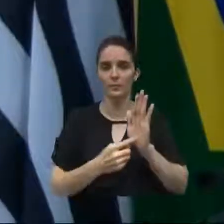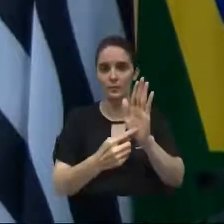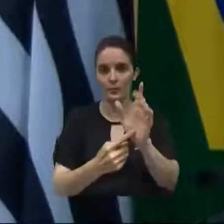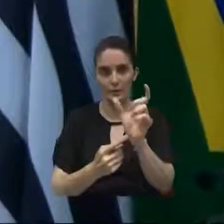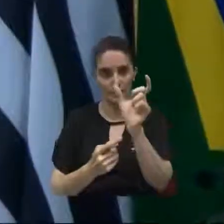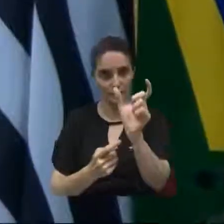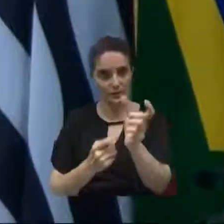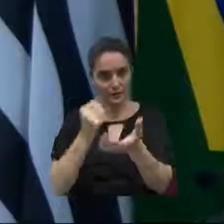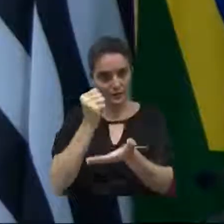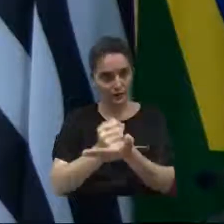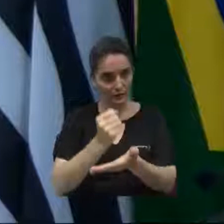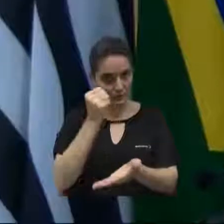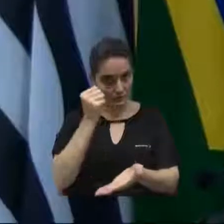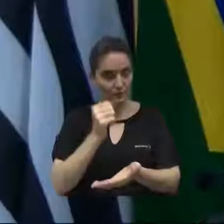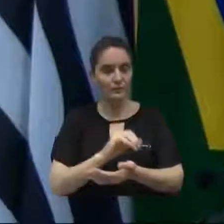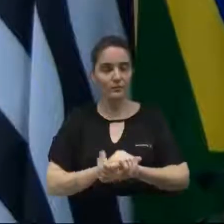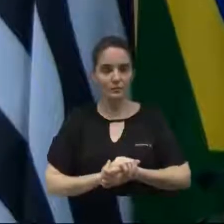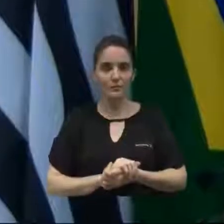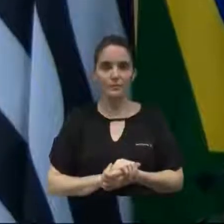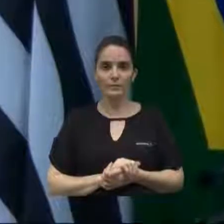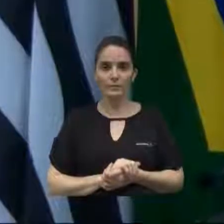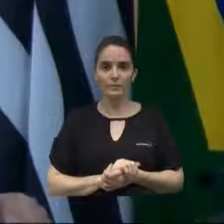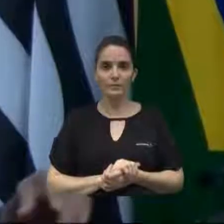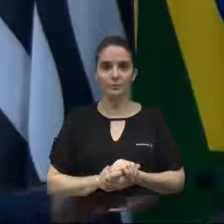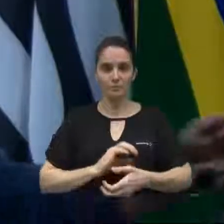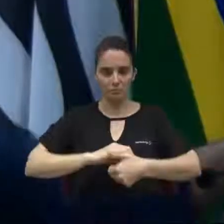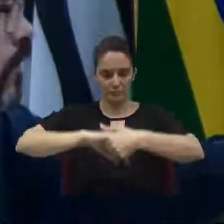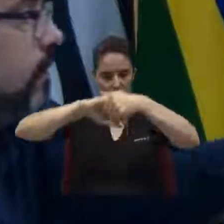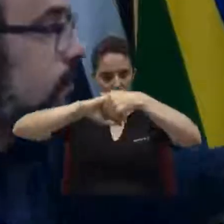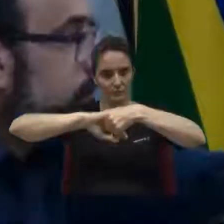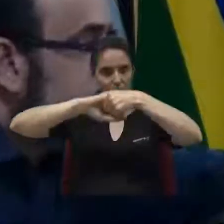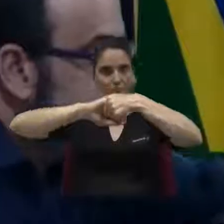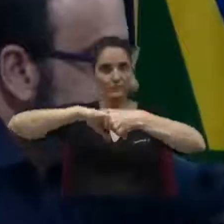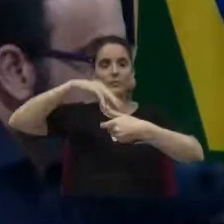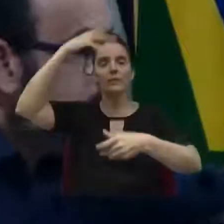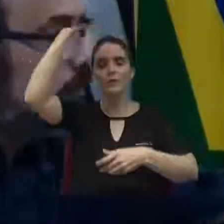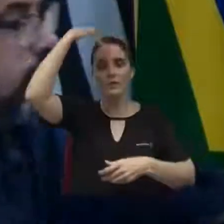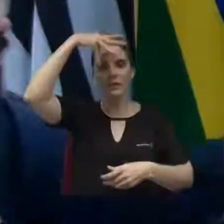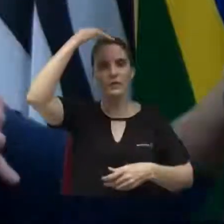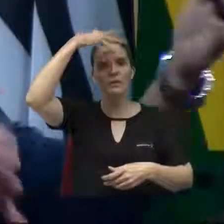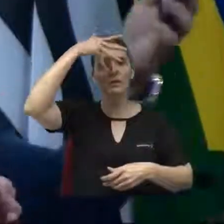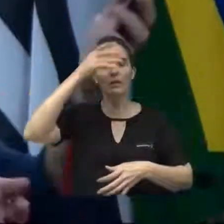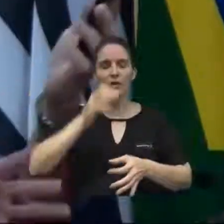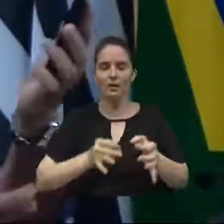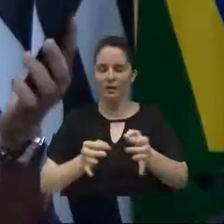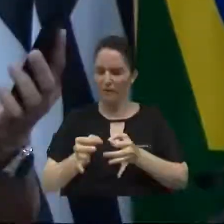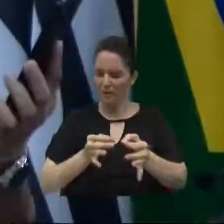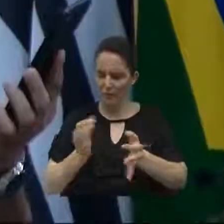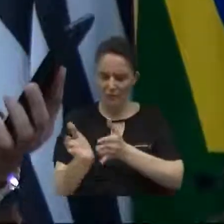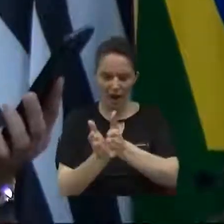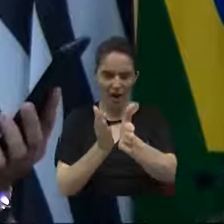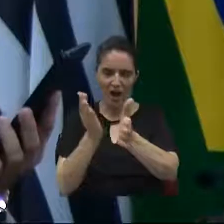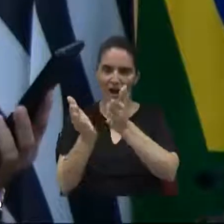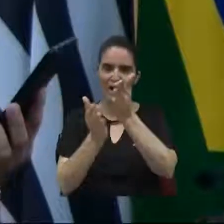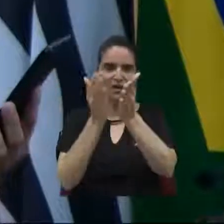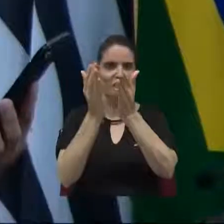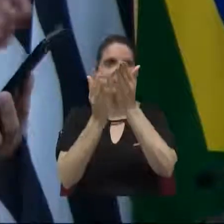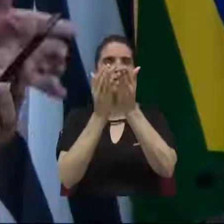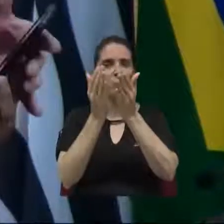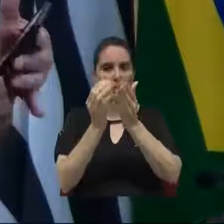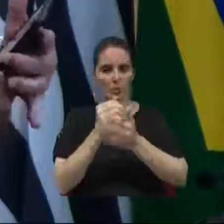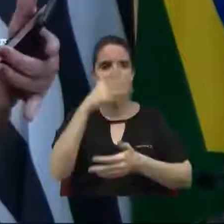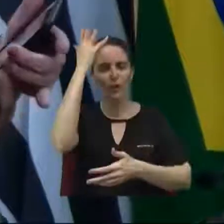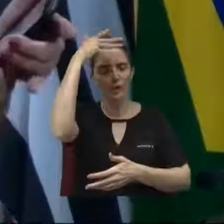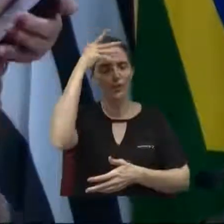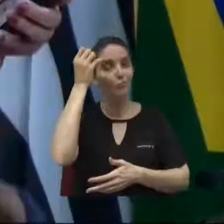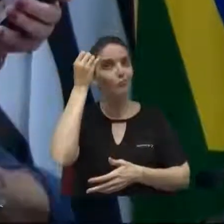da carteirinha. Então, eu só tenho a parabenizar você desse projeto maravilhoso que você teve a